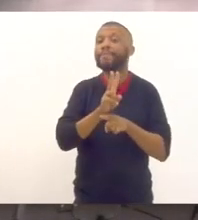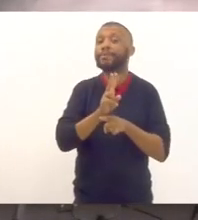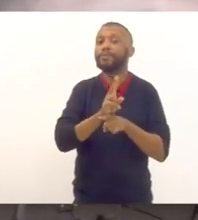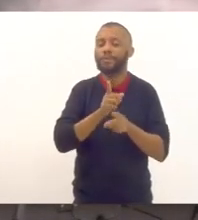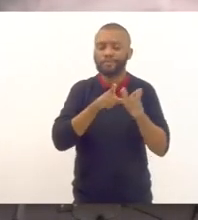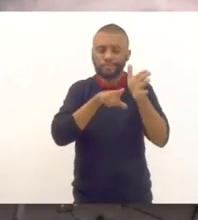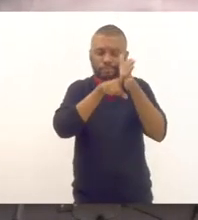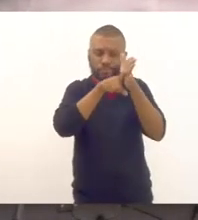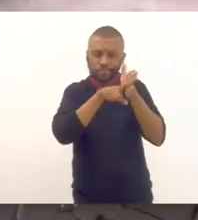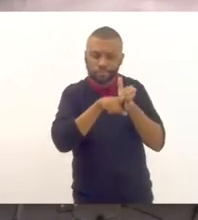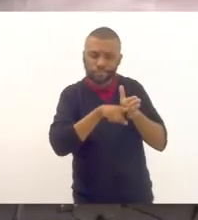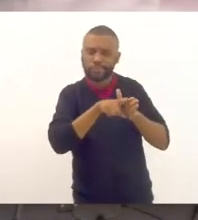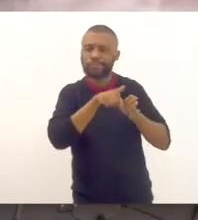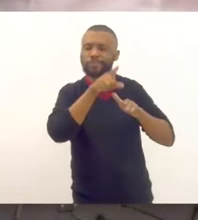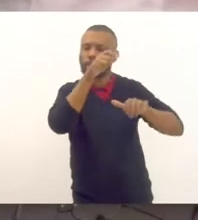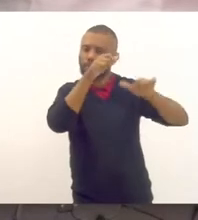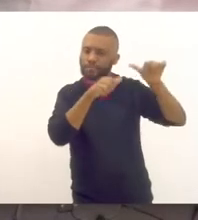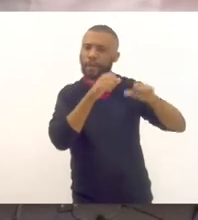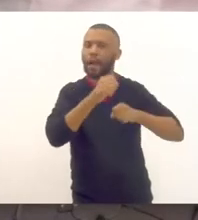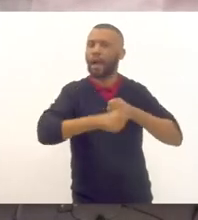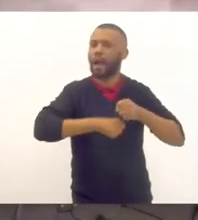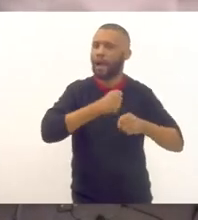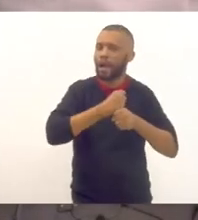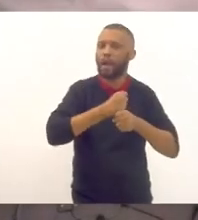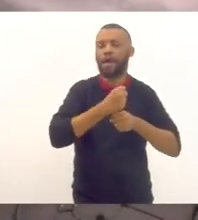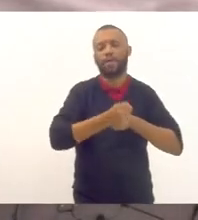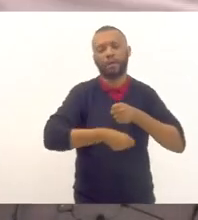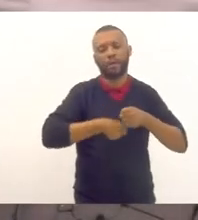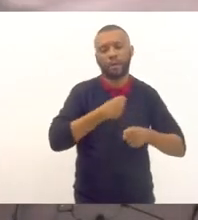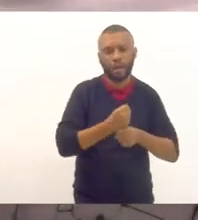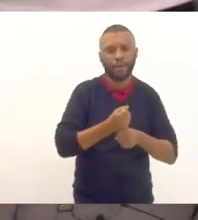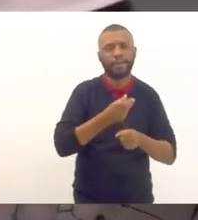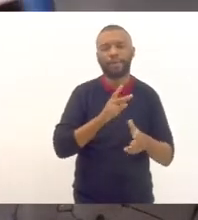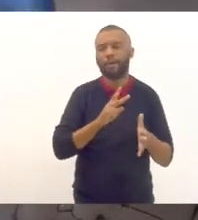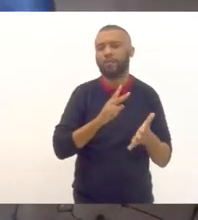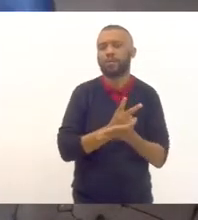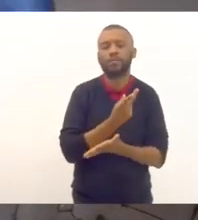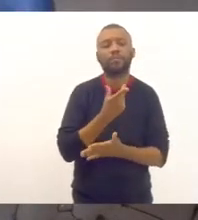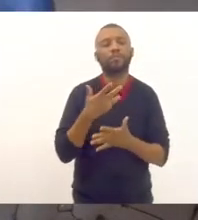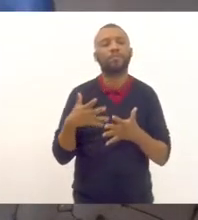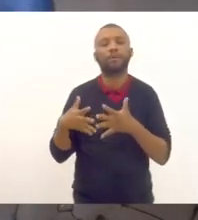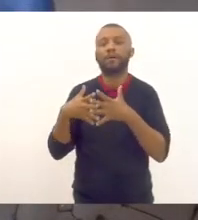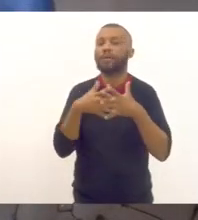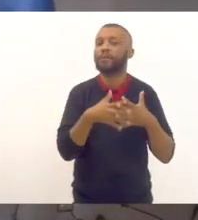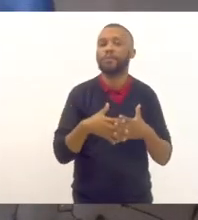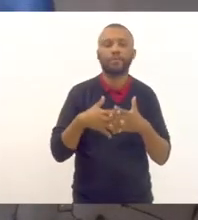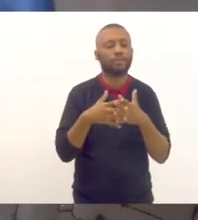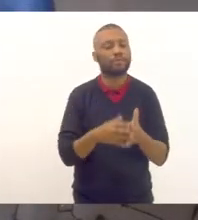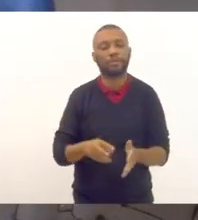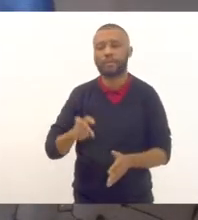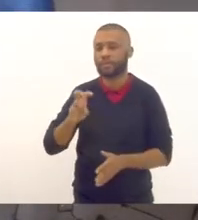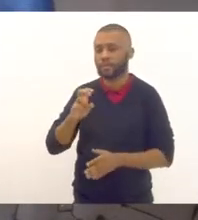falando, vistoria anual que eles estavam passando com os caminhões de 5 anos, fabricados de